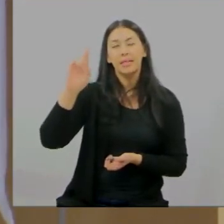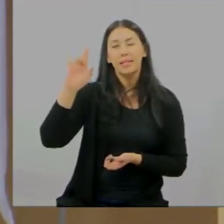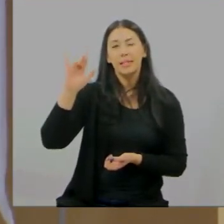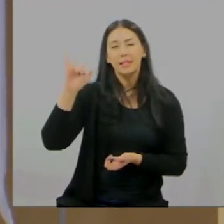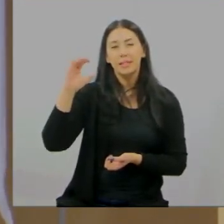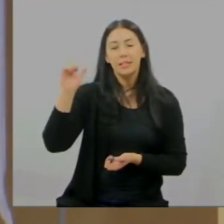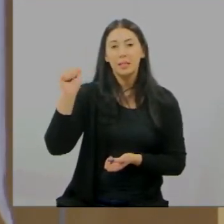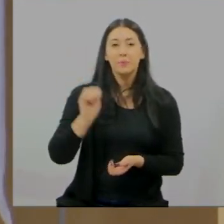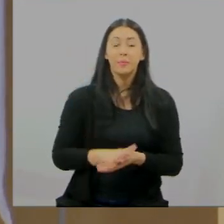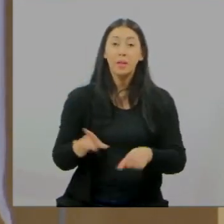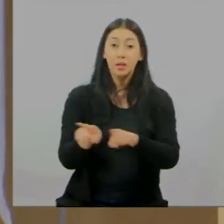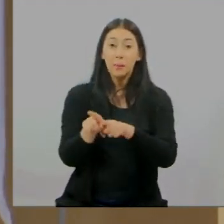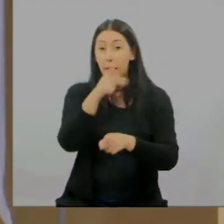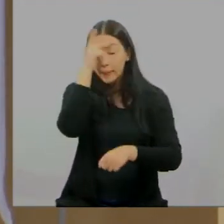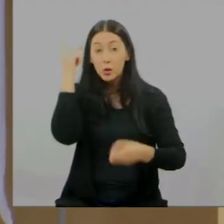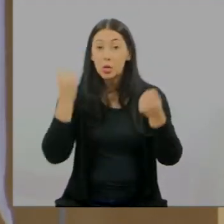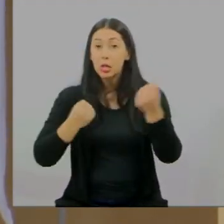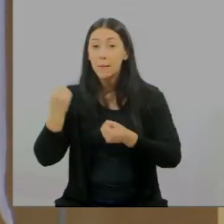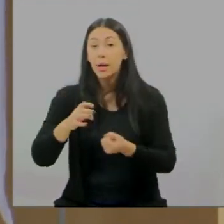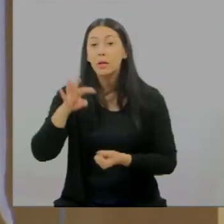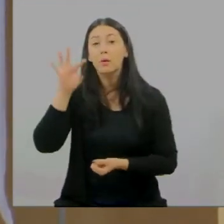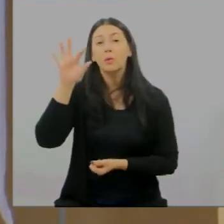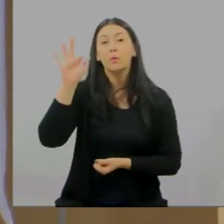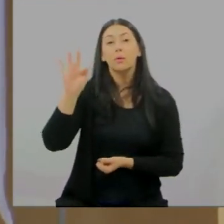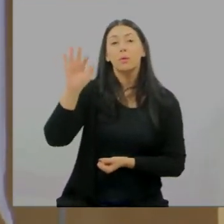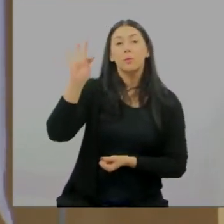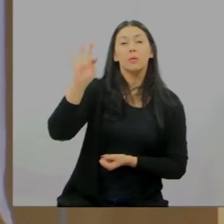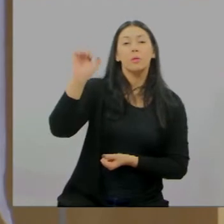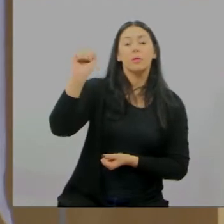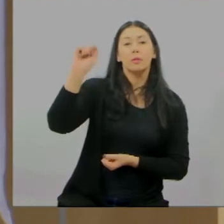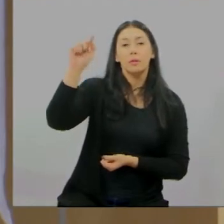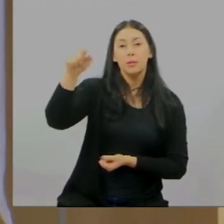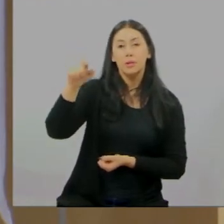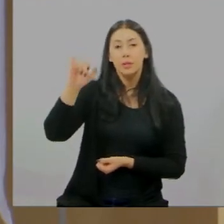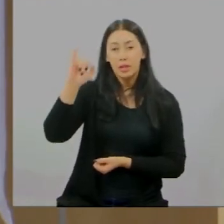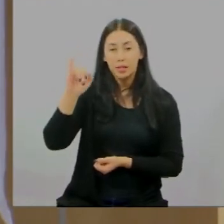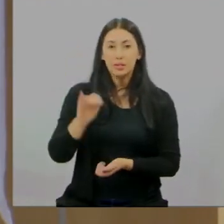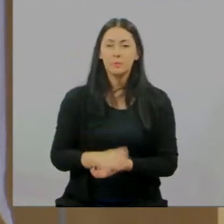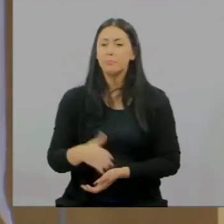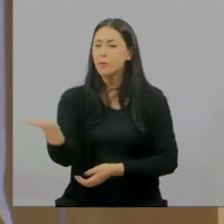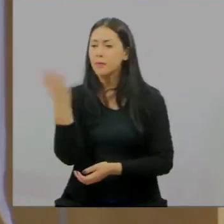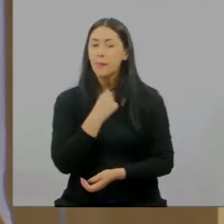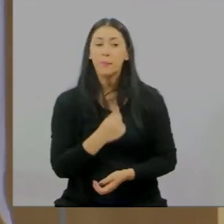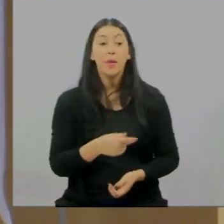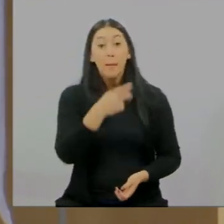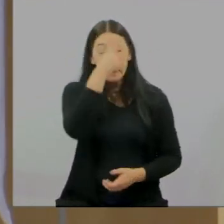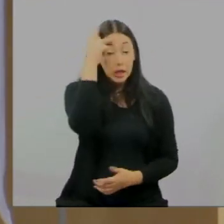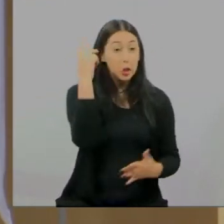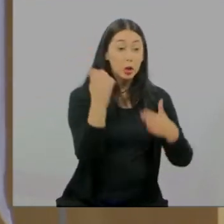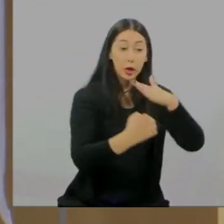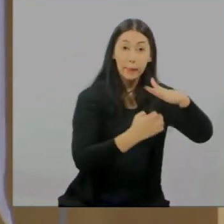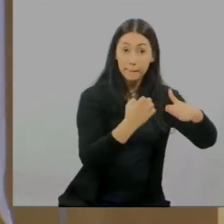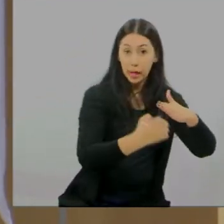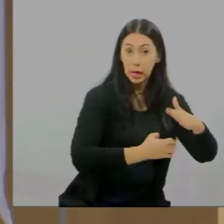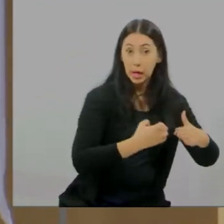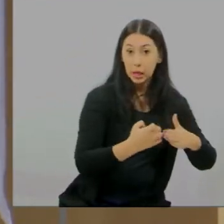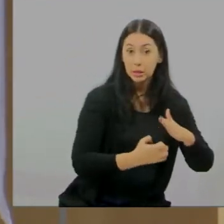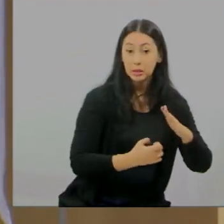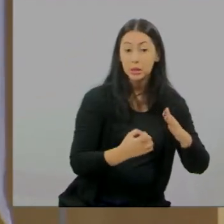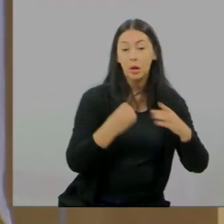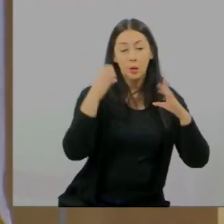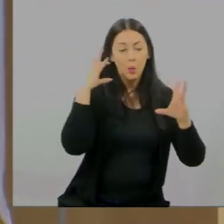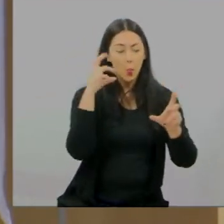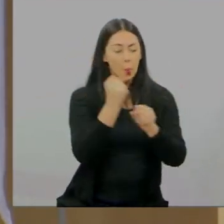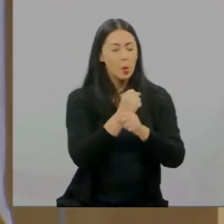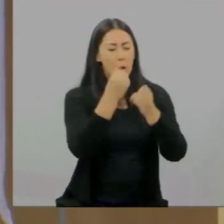Associação dos Taxistas. Trouxemos empresas que vieram mostrar como que faz o custo para ter